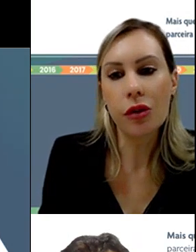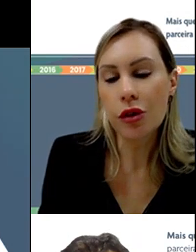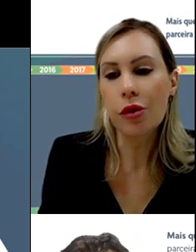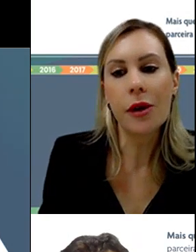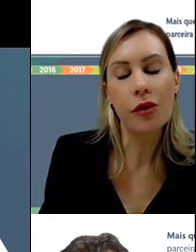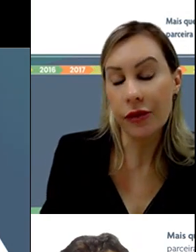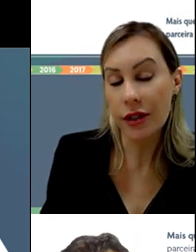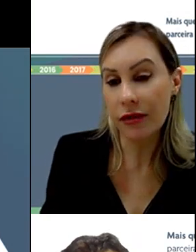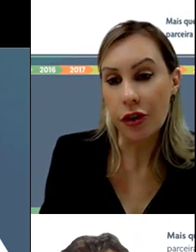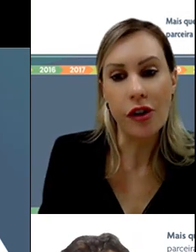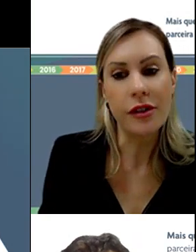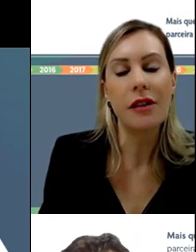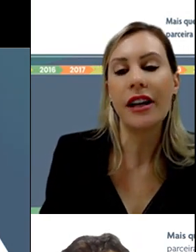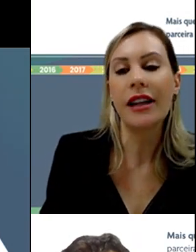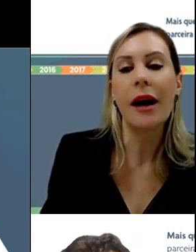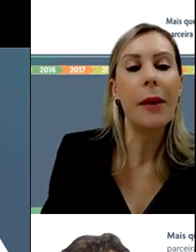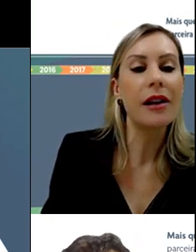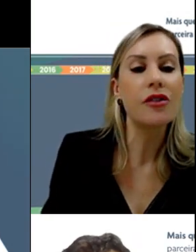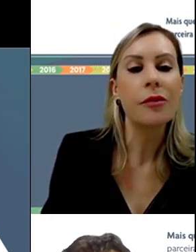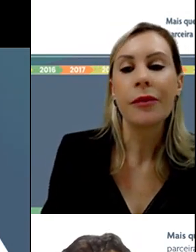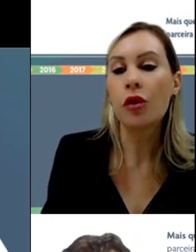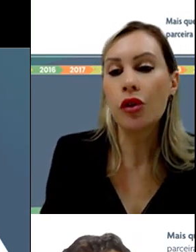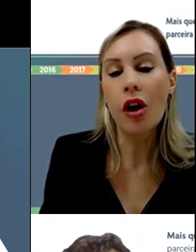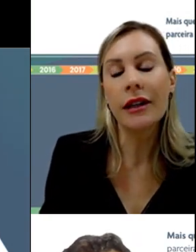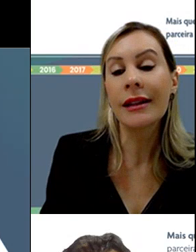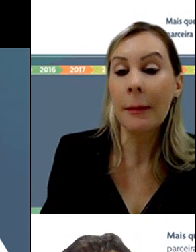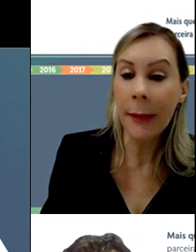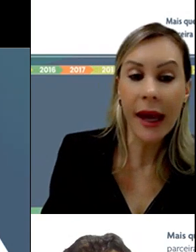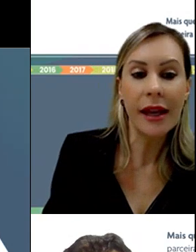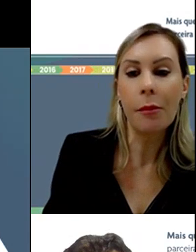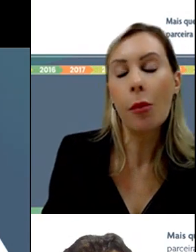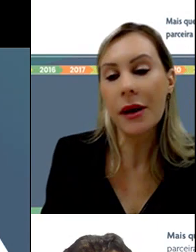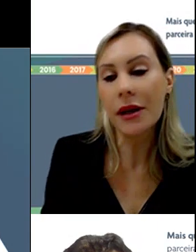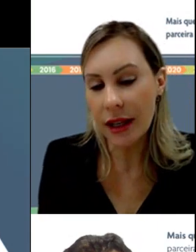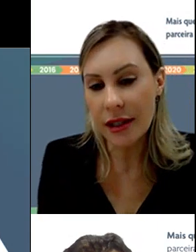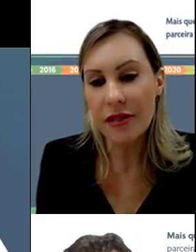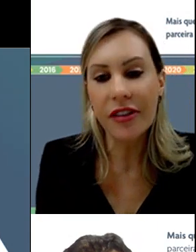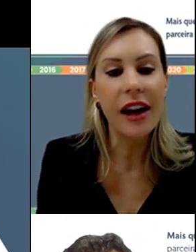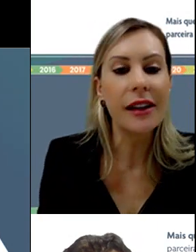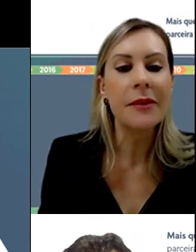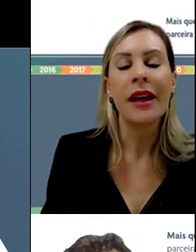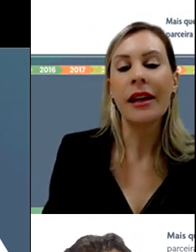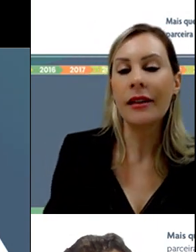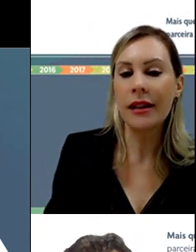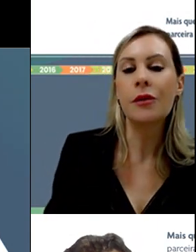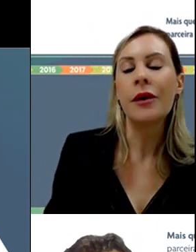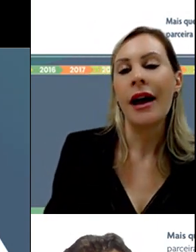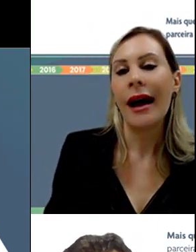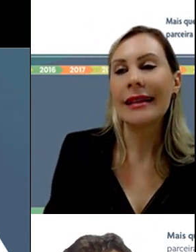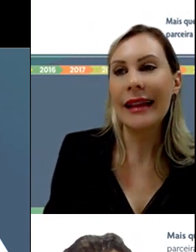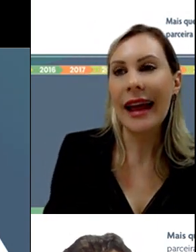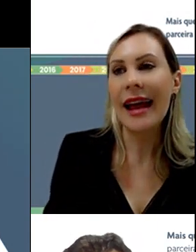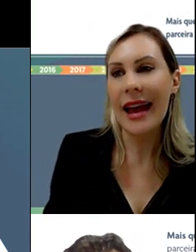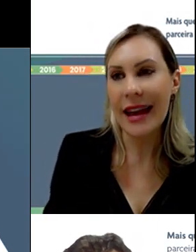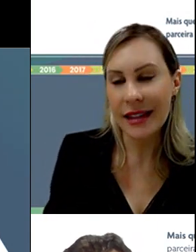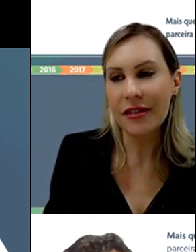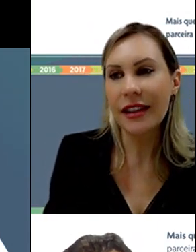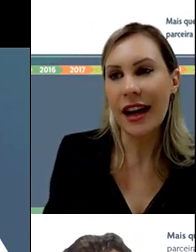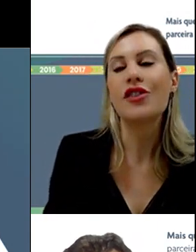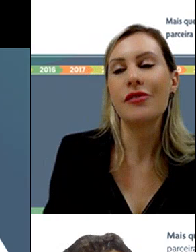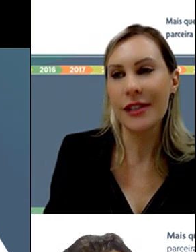abaixo, títulos públicos, se você for sozinho, vai dar abaixo, o dólar também, a poupança nem se fala. Então,